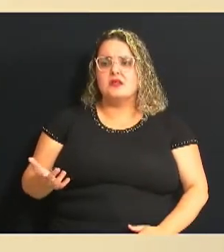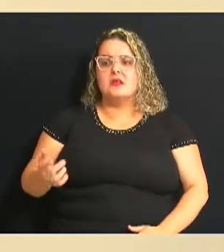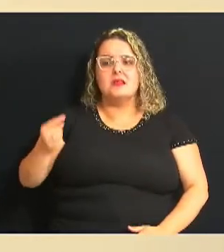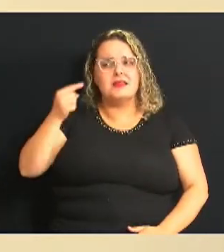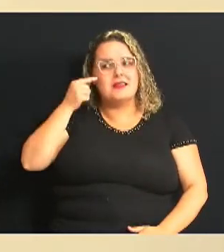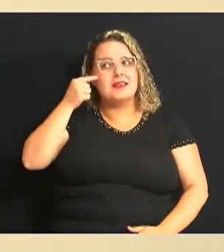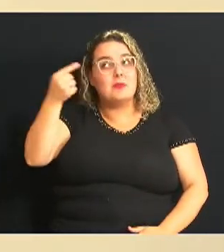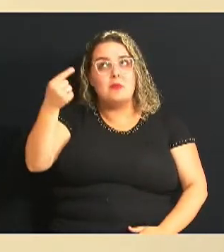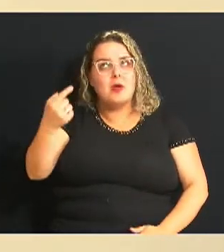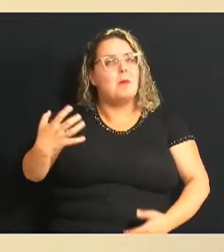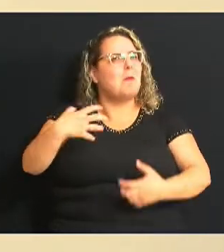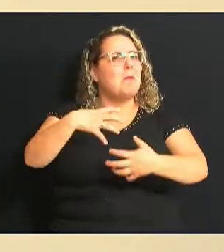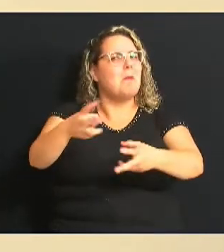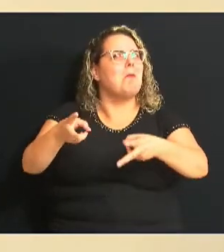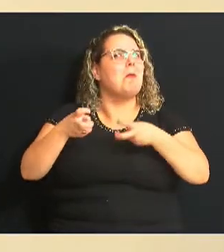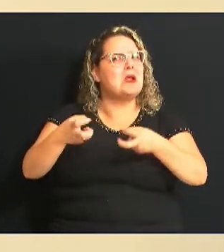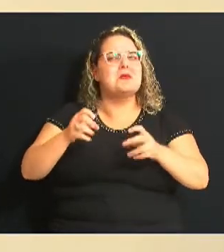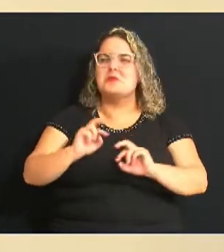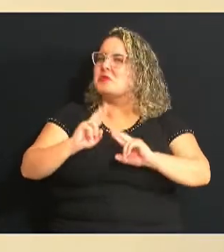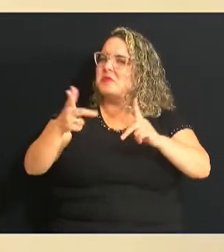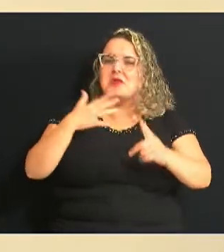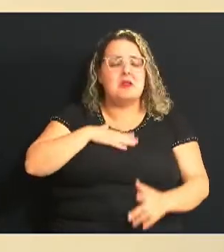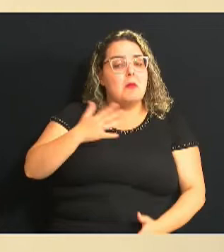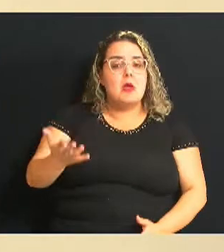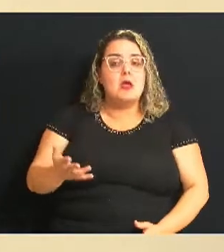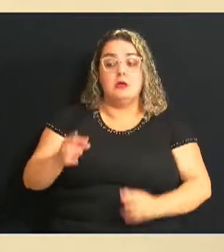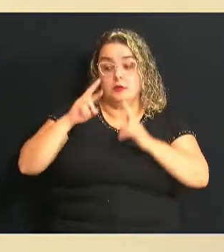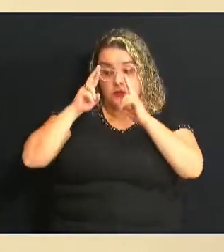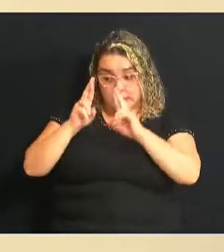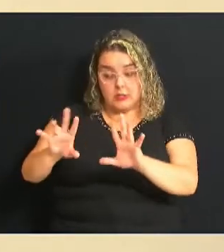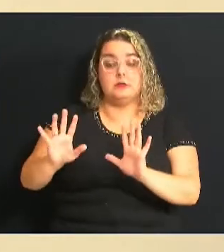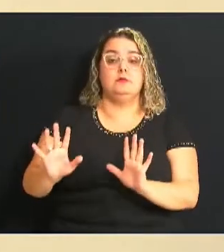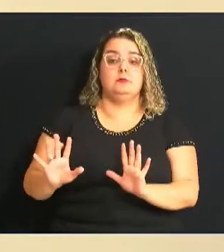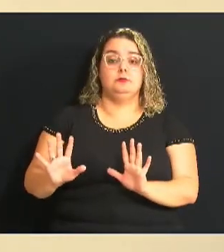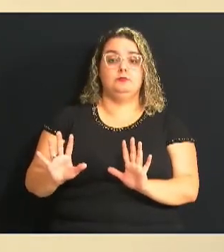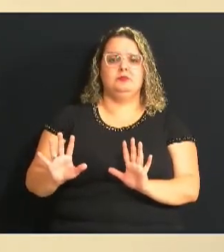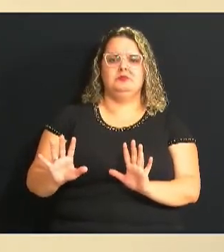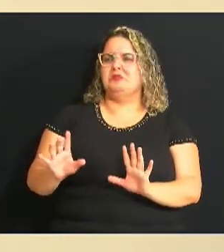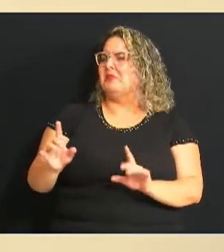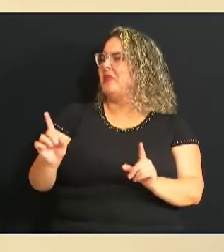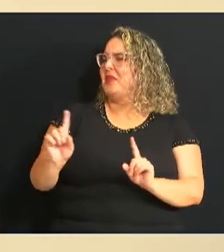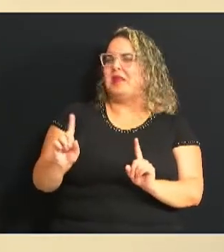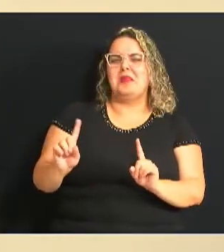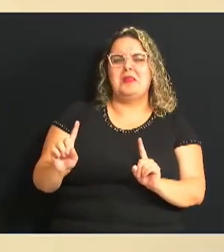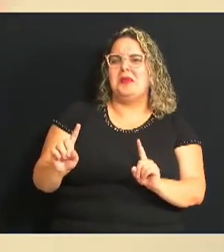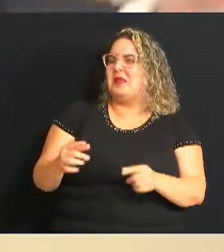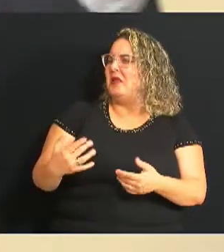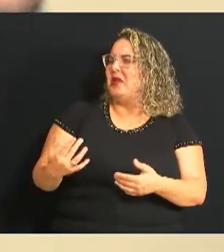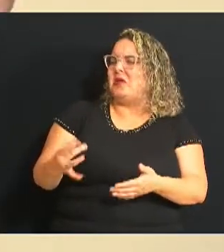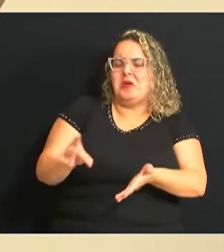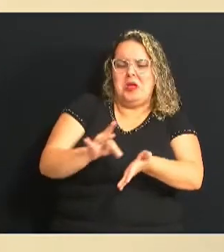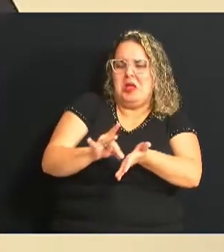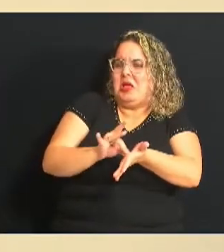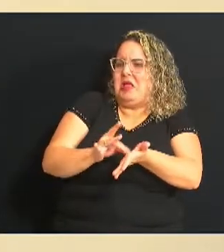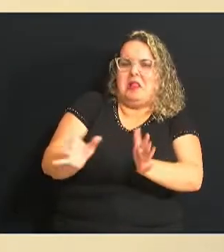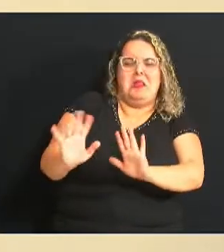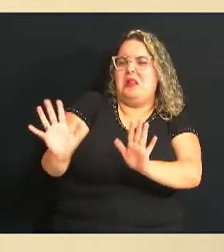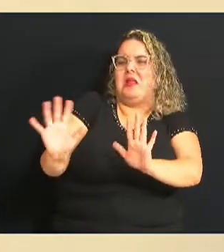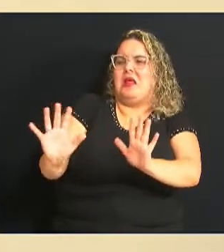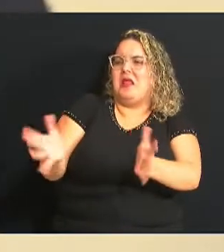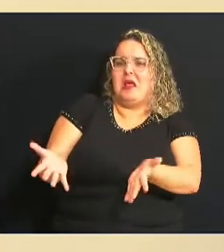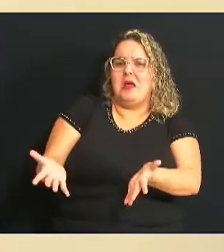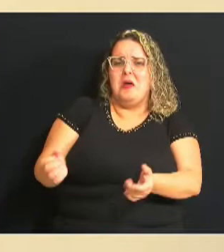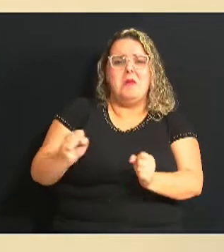ser respeitado. Nós não precisamos ser inimigos por termos ideologias diferentes. Nós